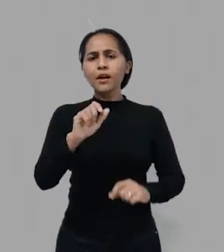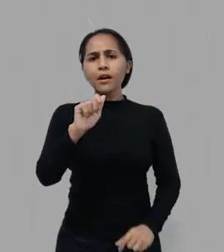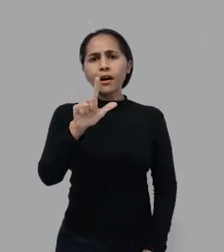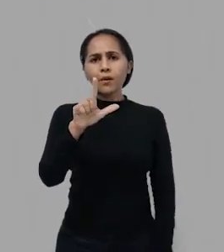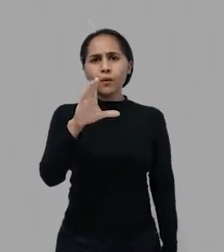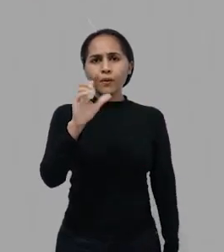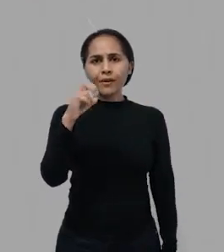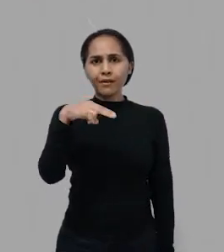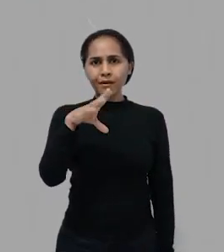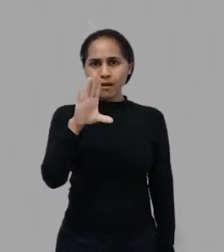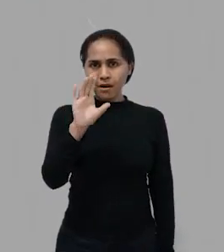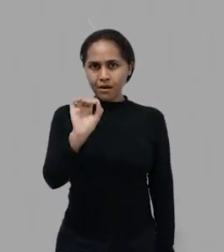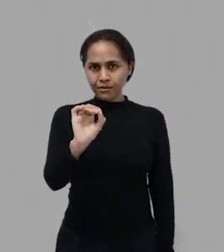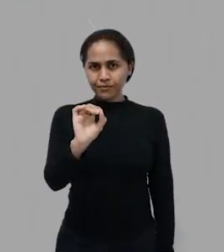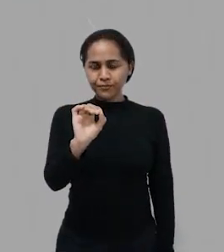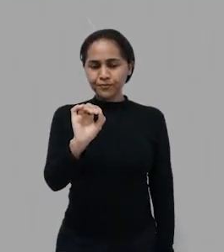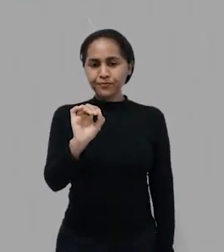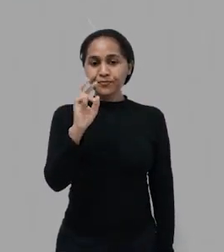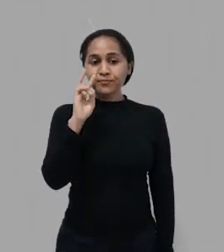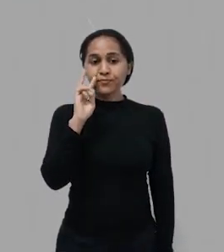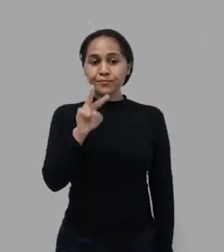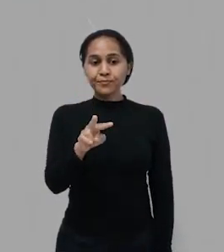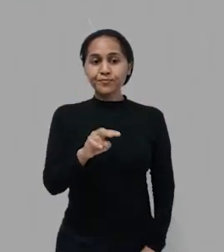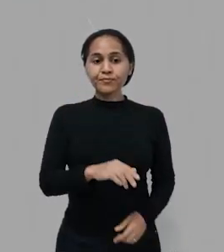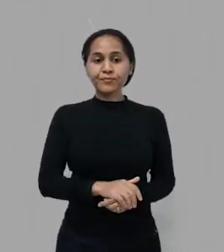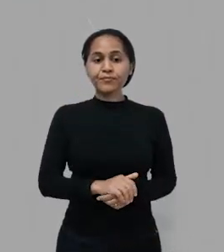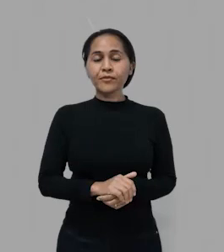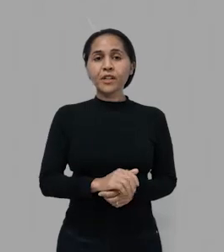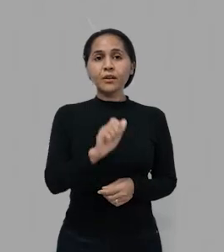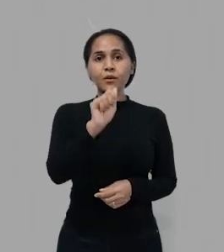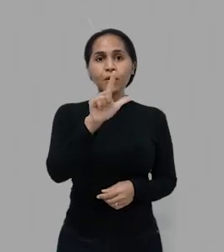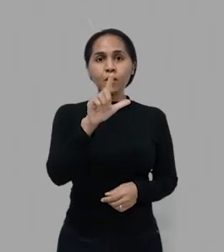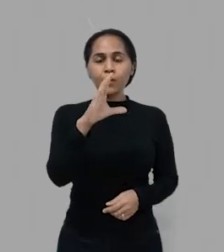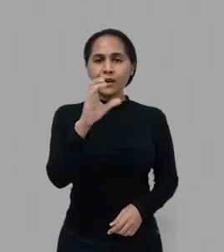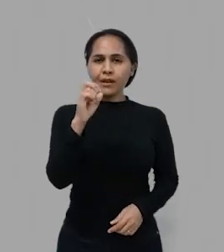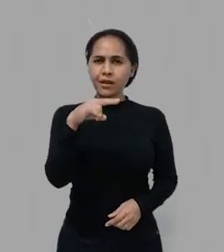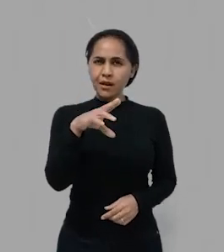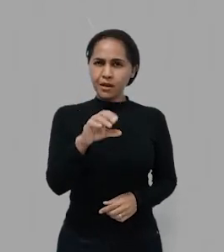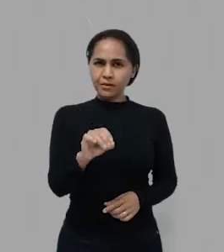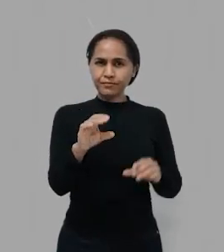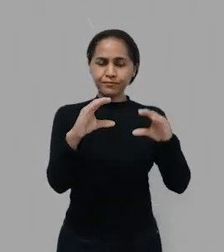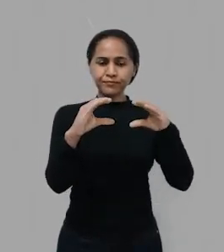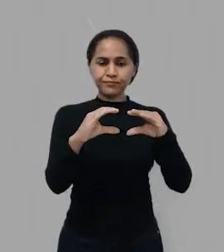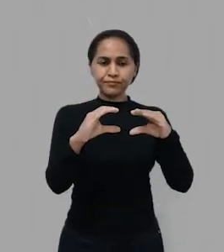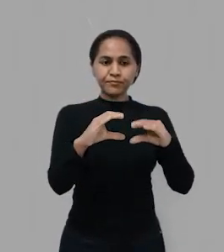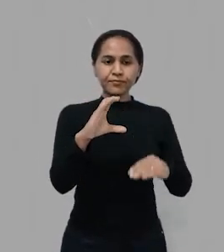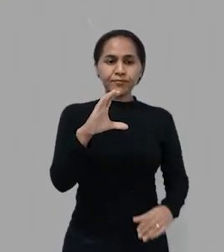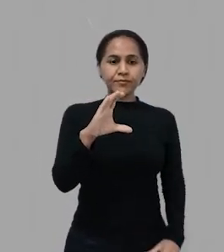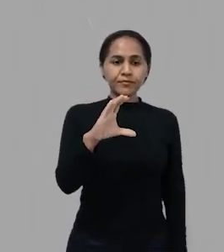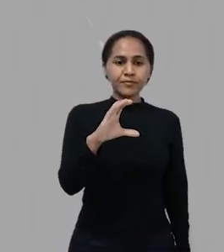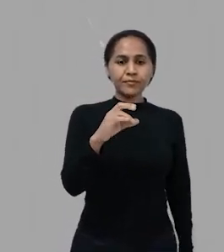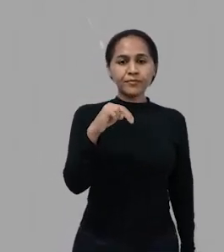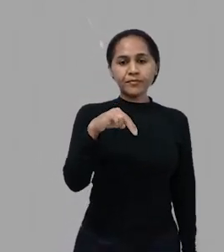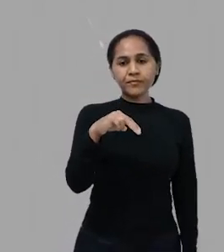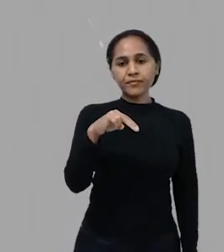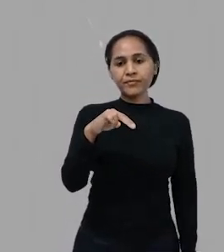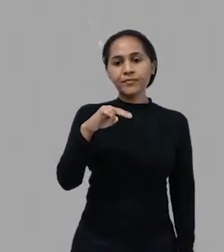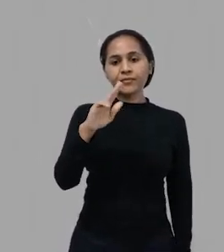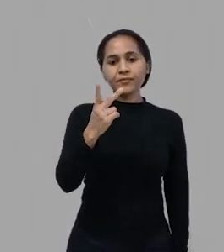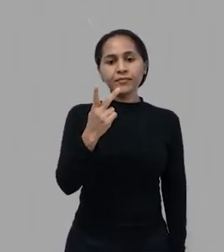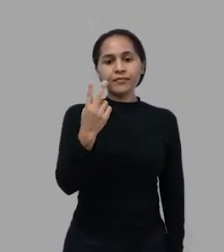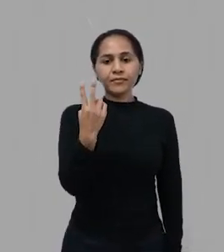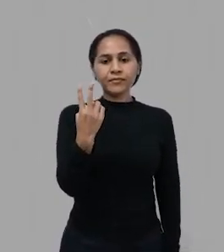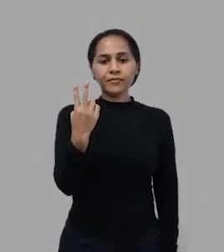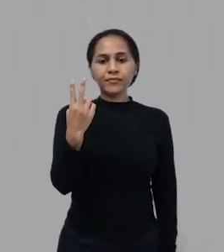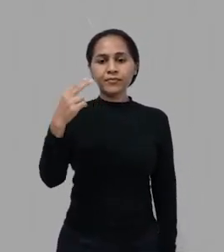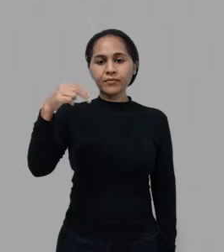né? Olha o que eu coloquei. Os alcanos obedecem à fórmula CnH2n mais 2. Ou seja, eles